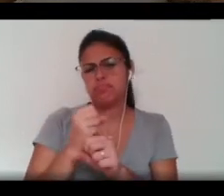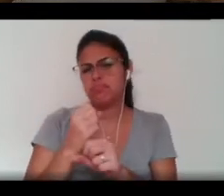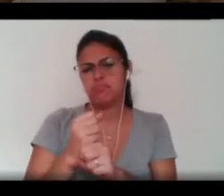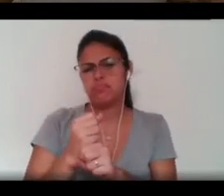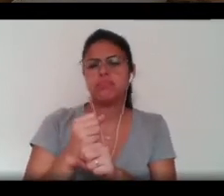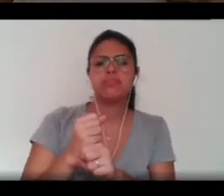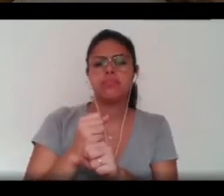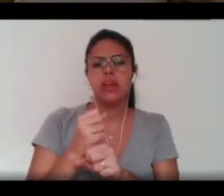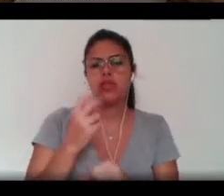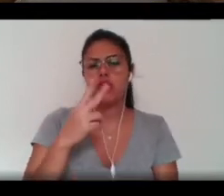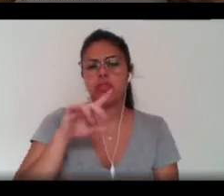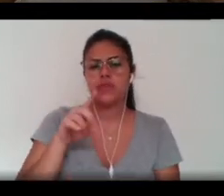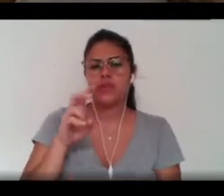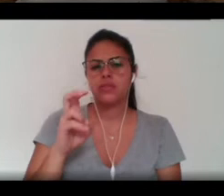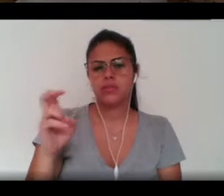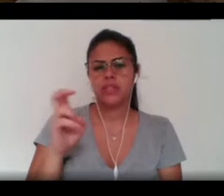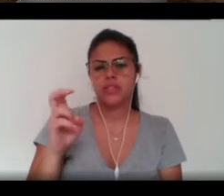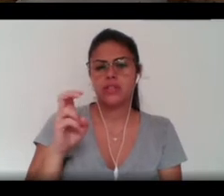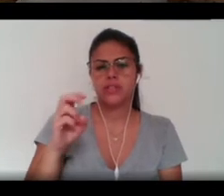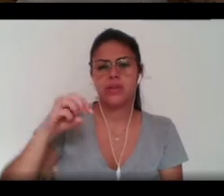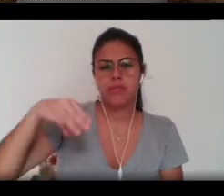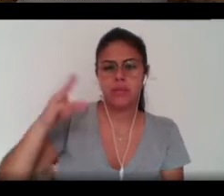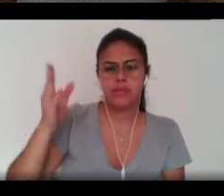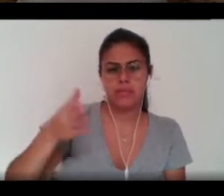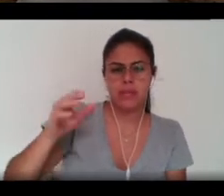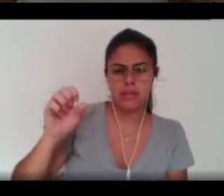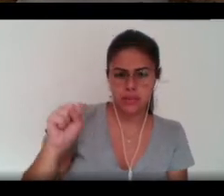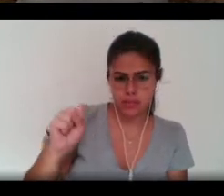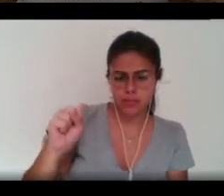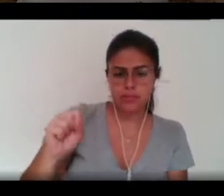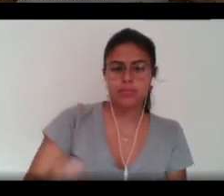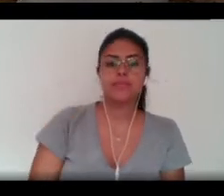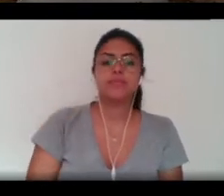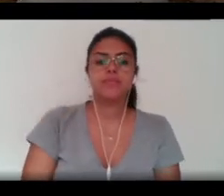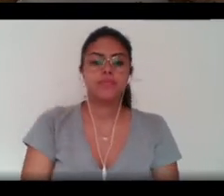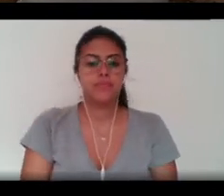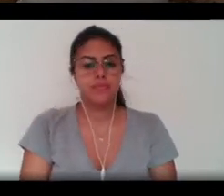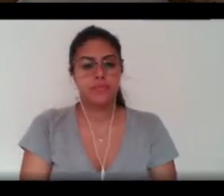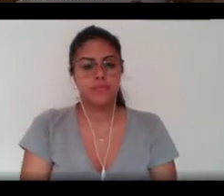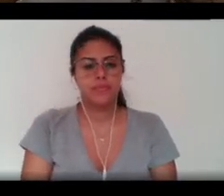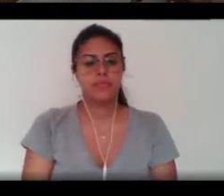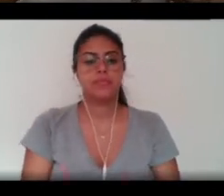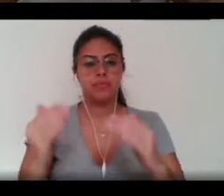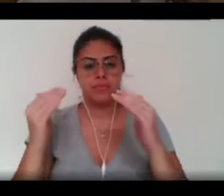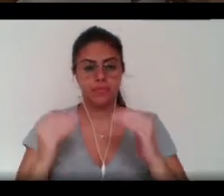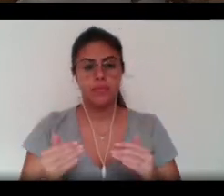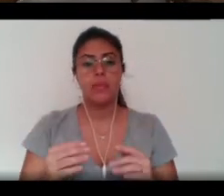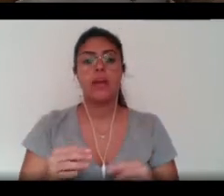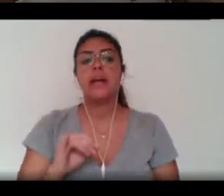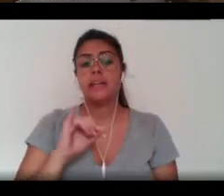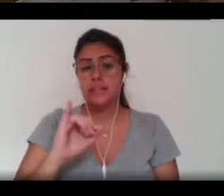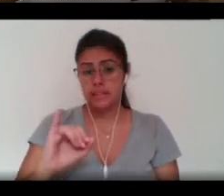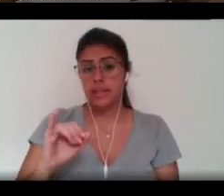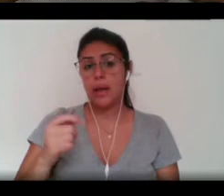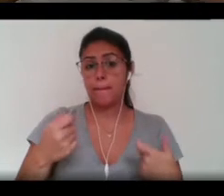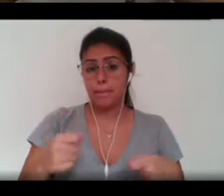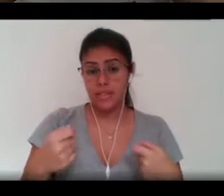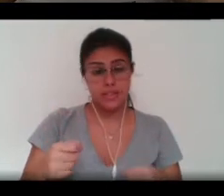conta, dá 2,55 metros por segundo, né?